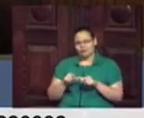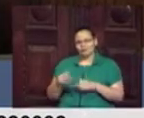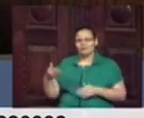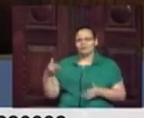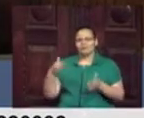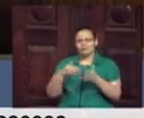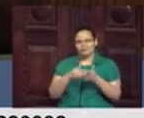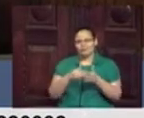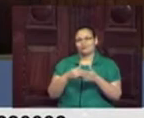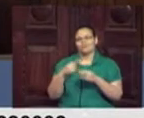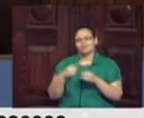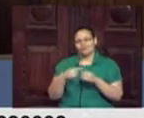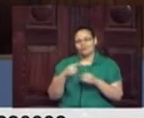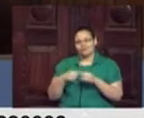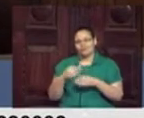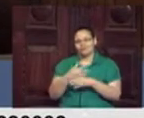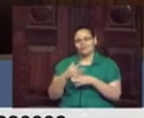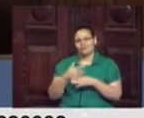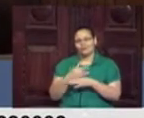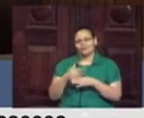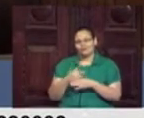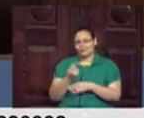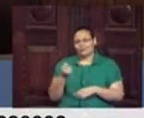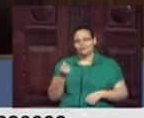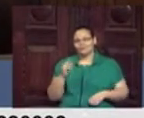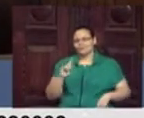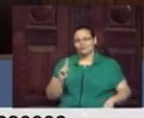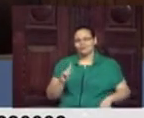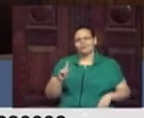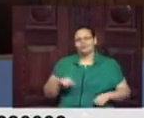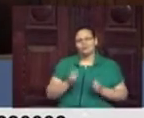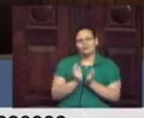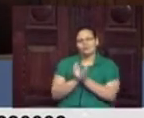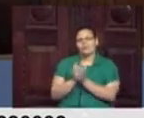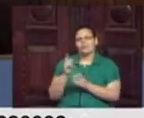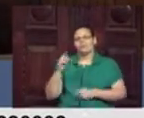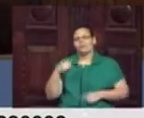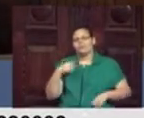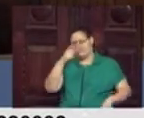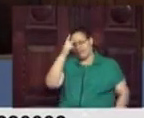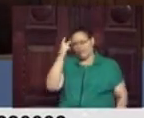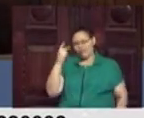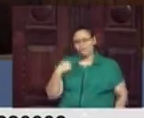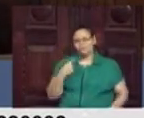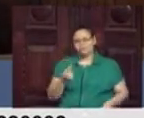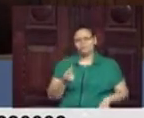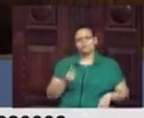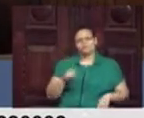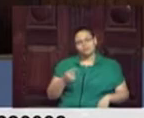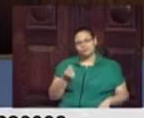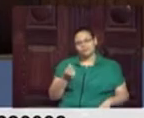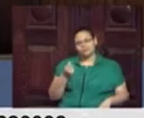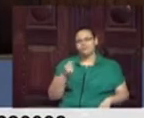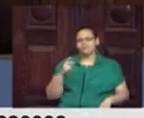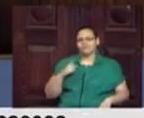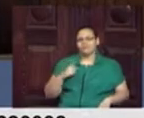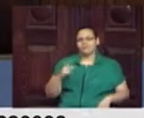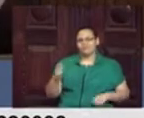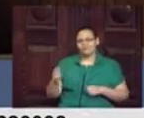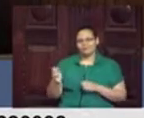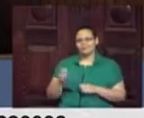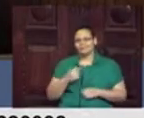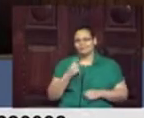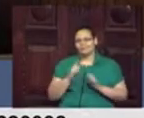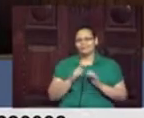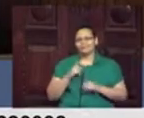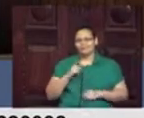tem que receber, e não pelo número de passageiros, para criar uma concorrência onde a linha que é lucrativa tem ônibus e a outra linha não é. E aí